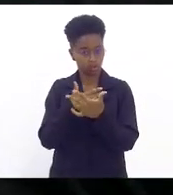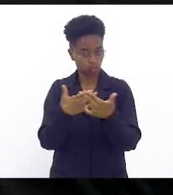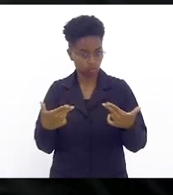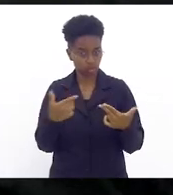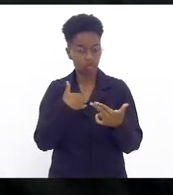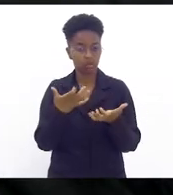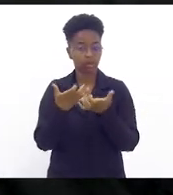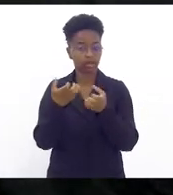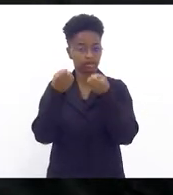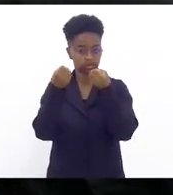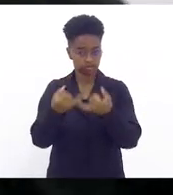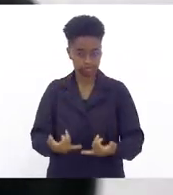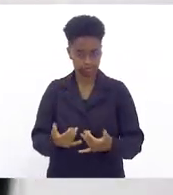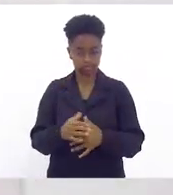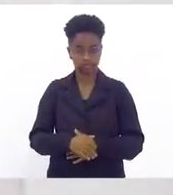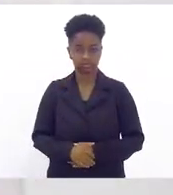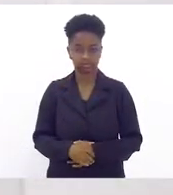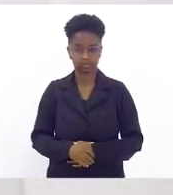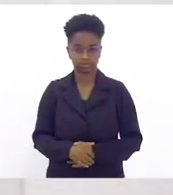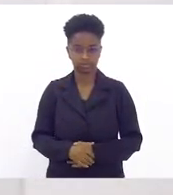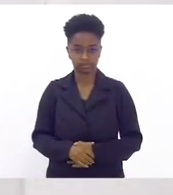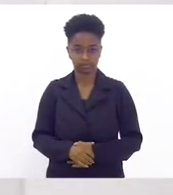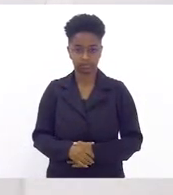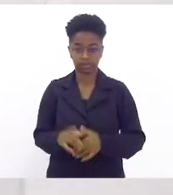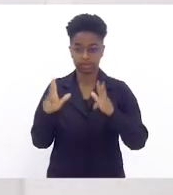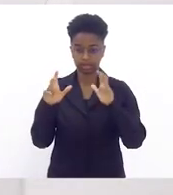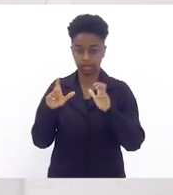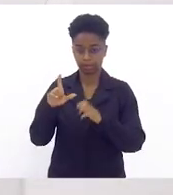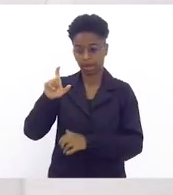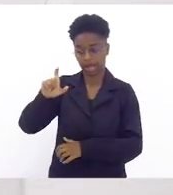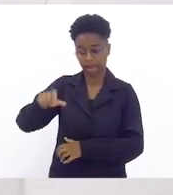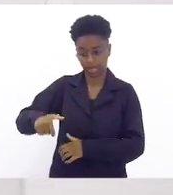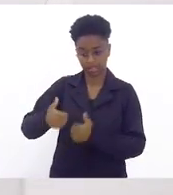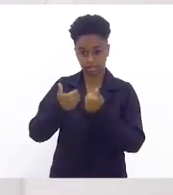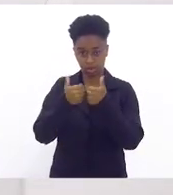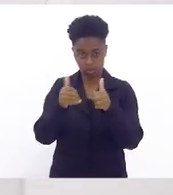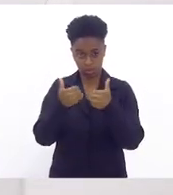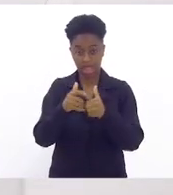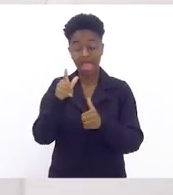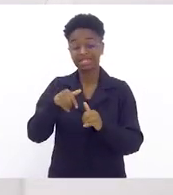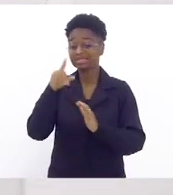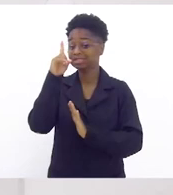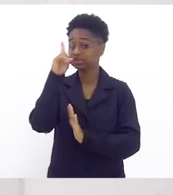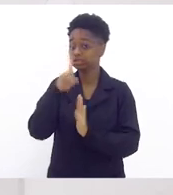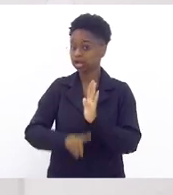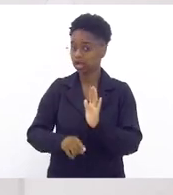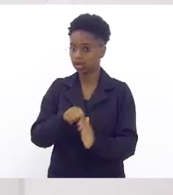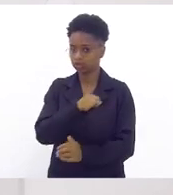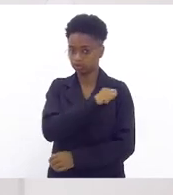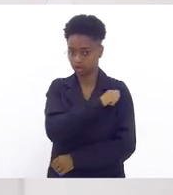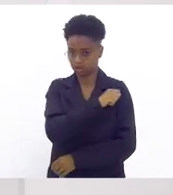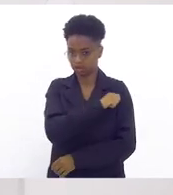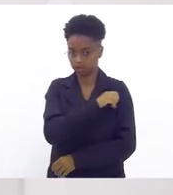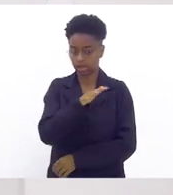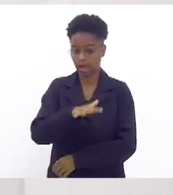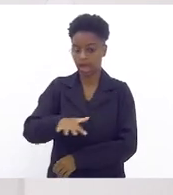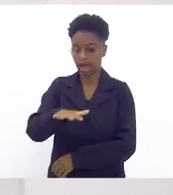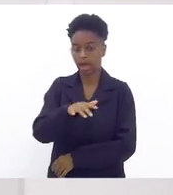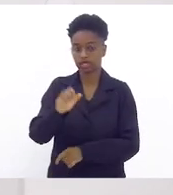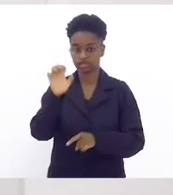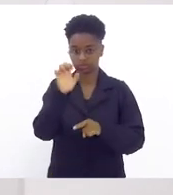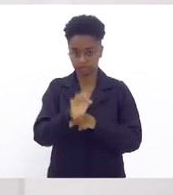queria ressaltar o passe livre é um direito dos estudantes da rede estadual